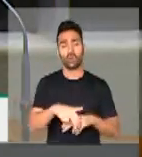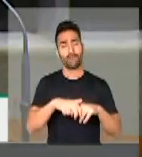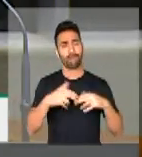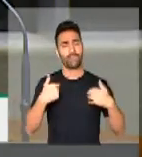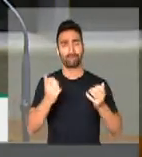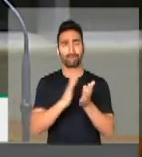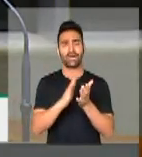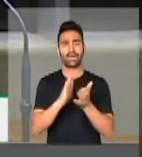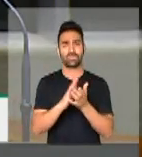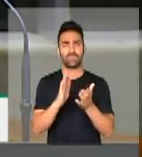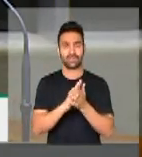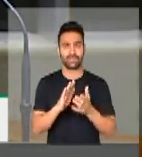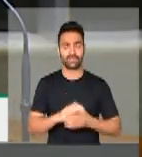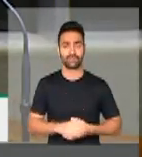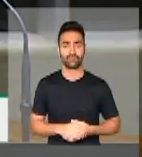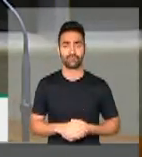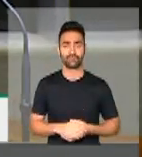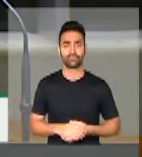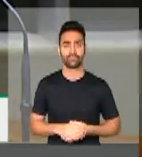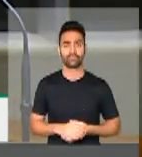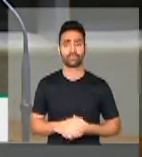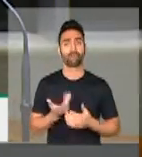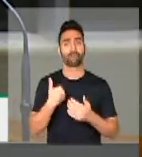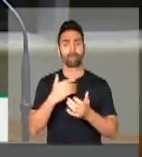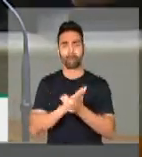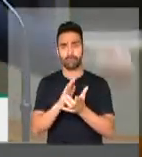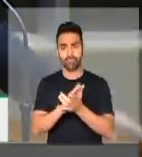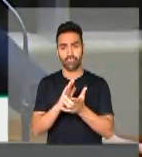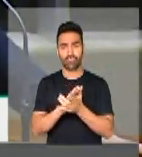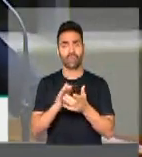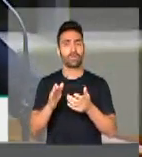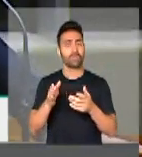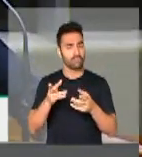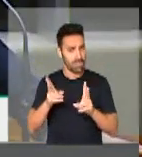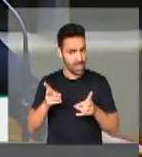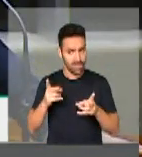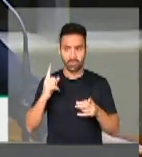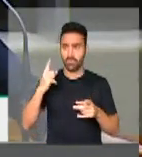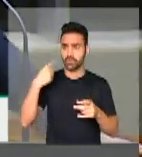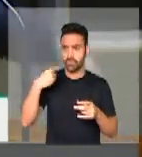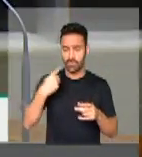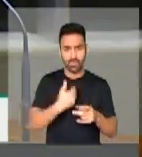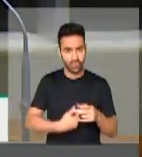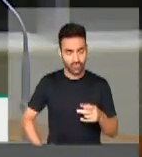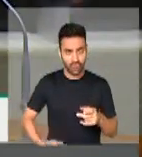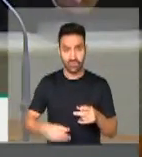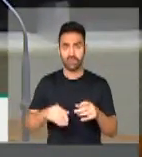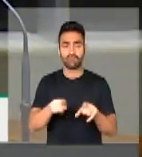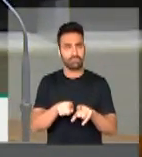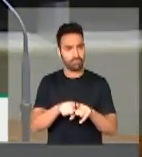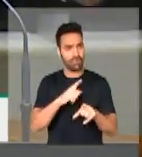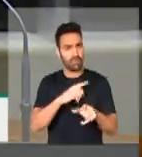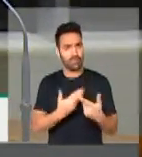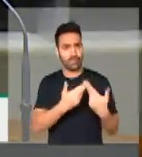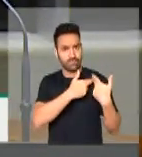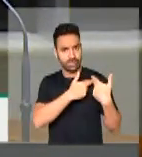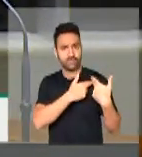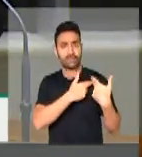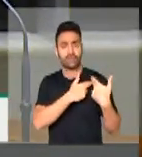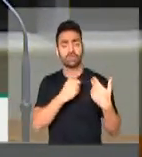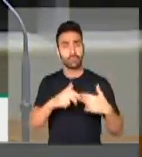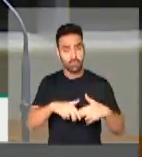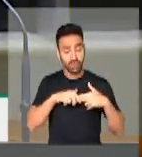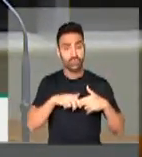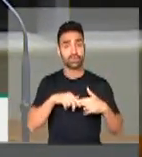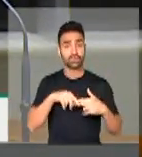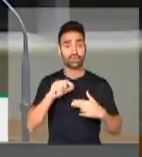aqui as falas que, mesmo sendo advogados públicos e tendo responsabilidade, por conta